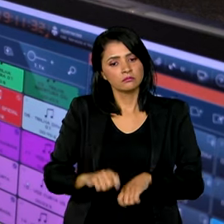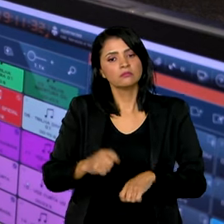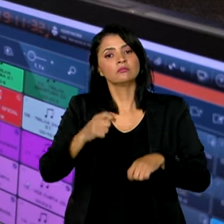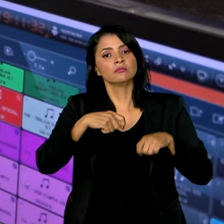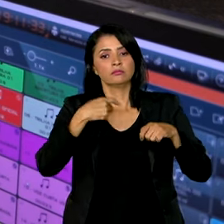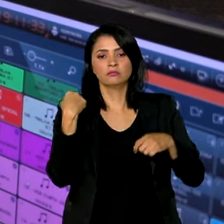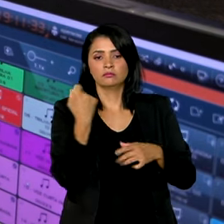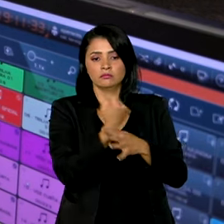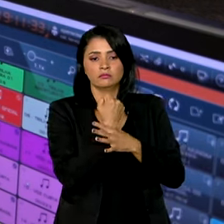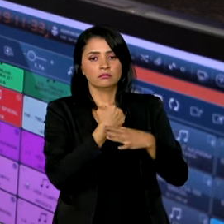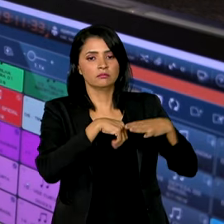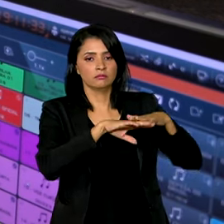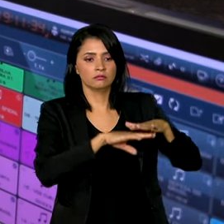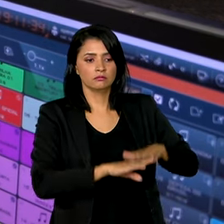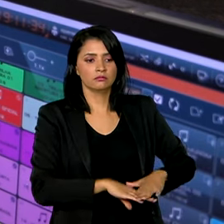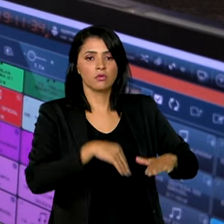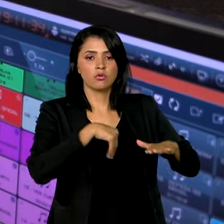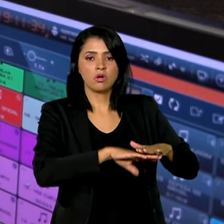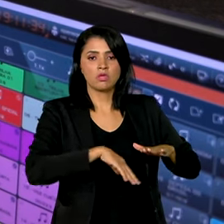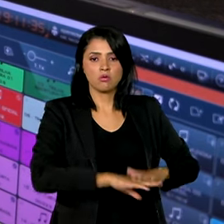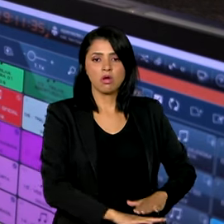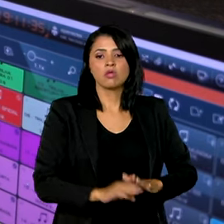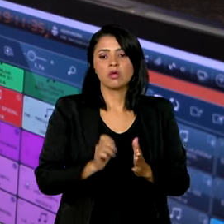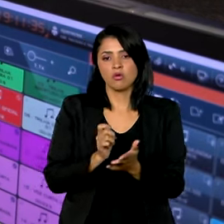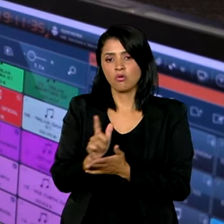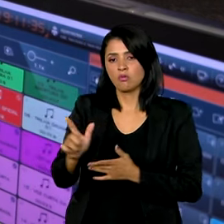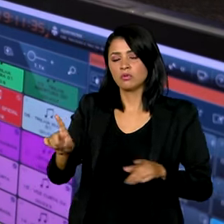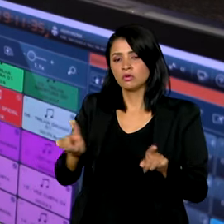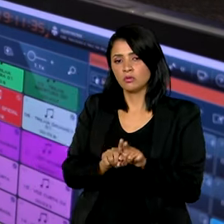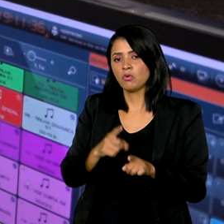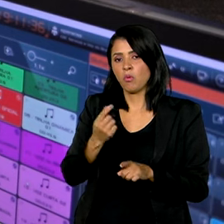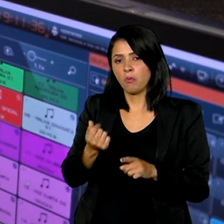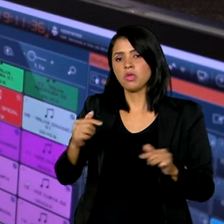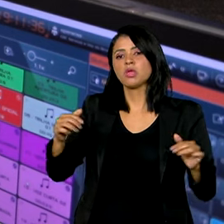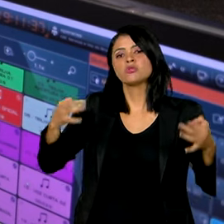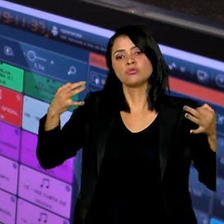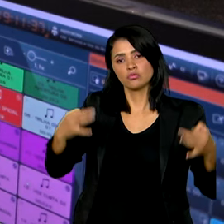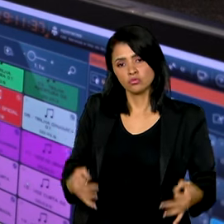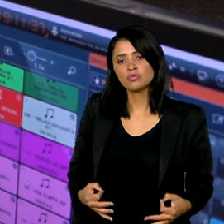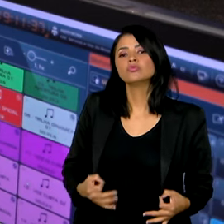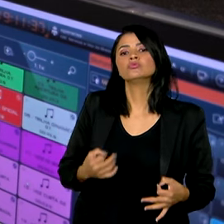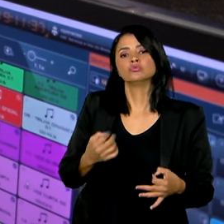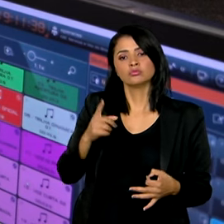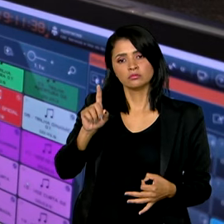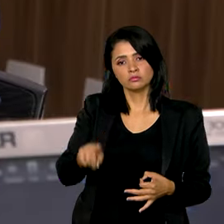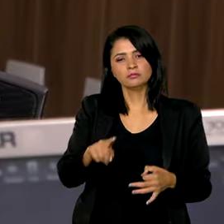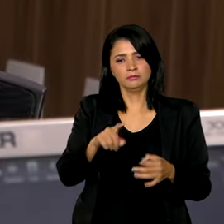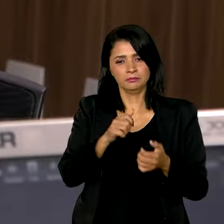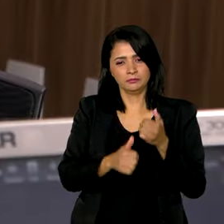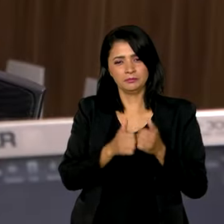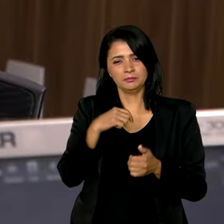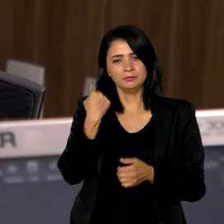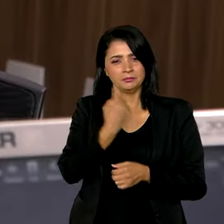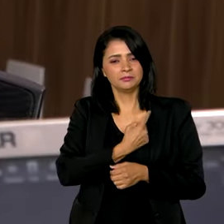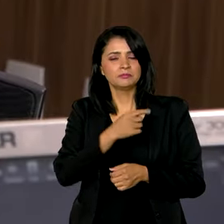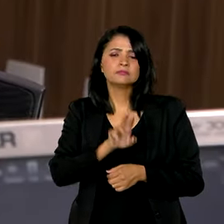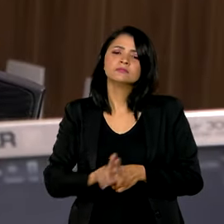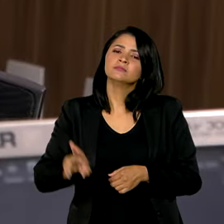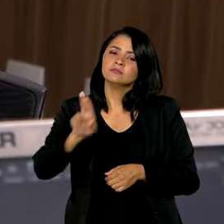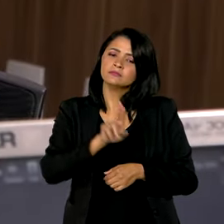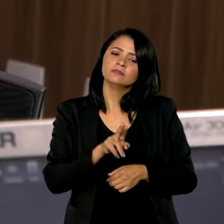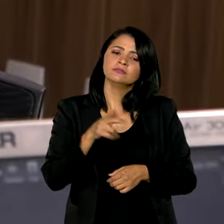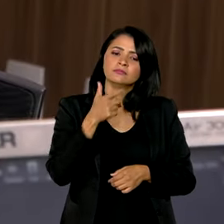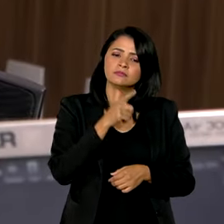armazenamento nós vamos garantir a compra e vamos garantir um preço justo e estee arroz do Arroz da gente nós queremos utilizar ele